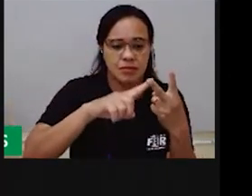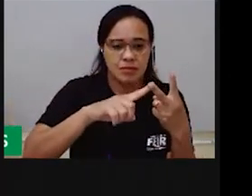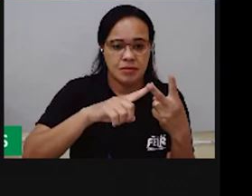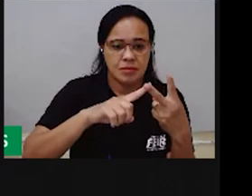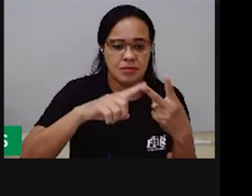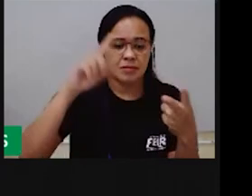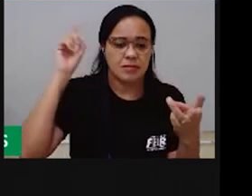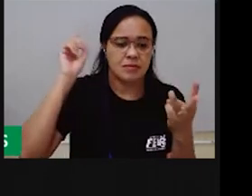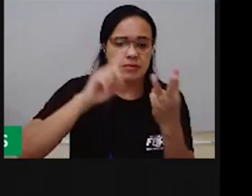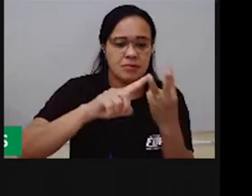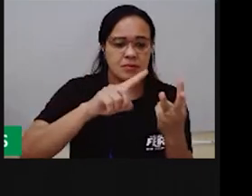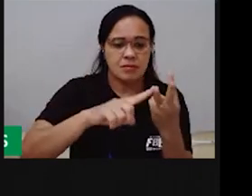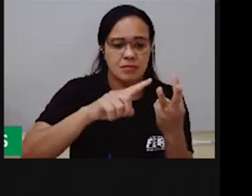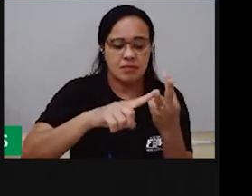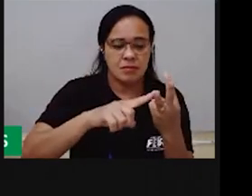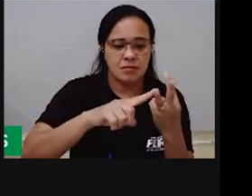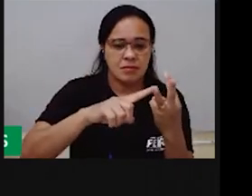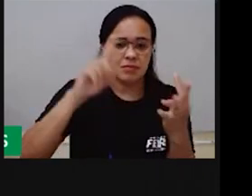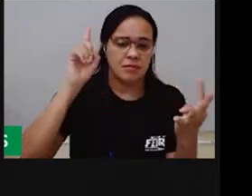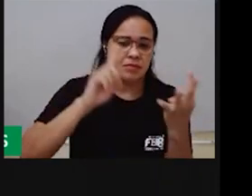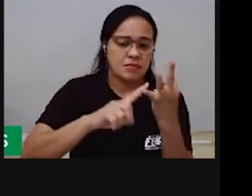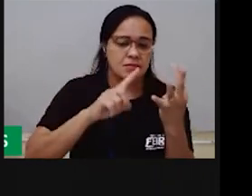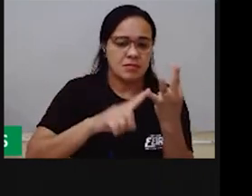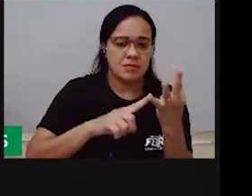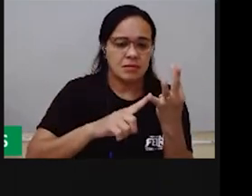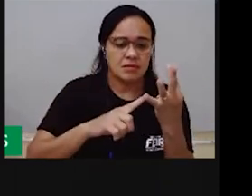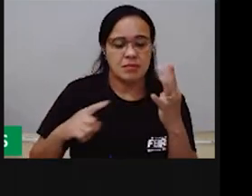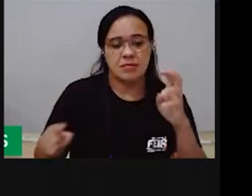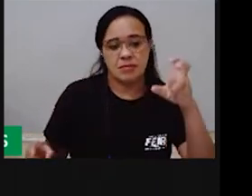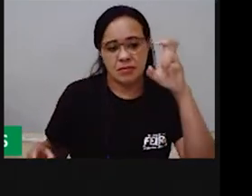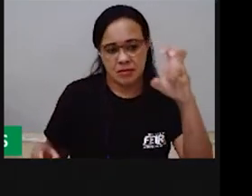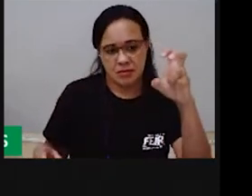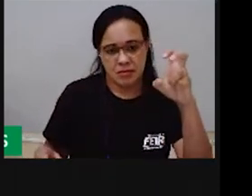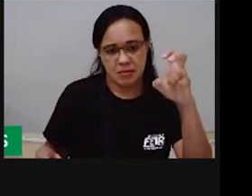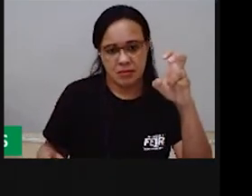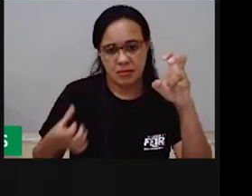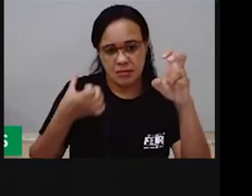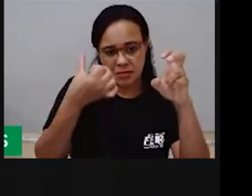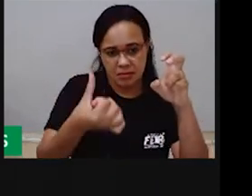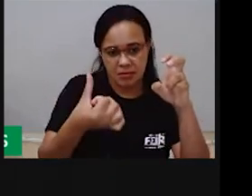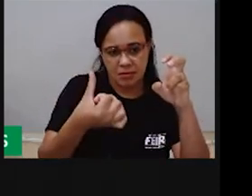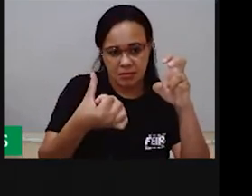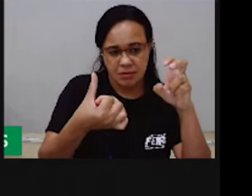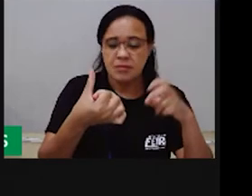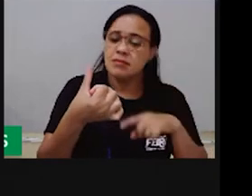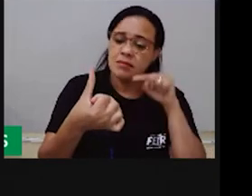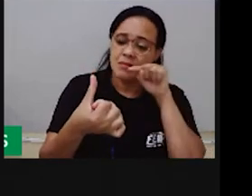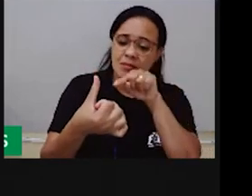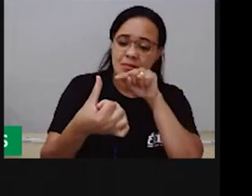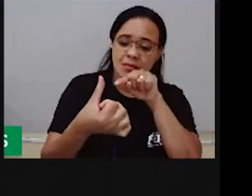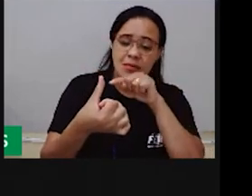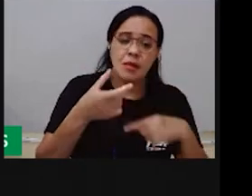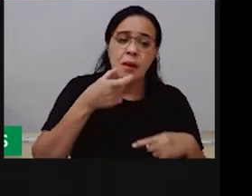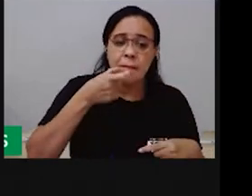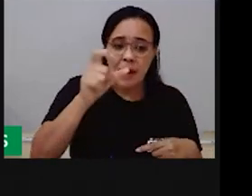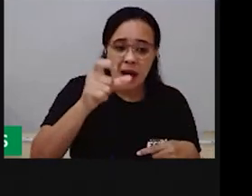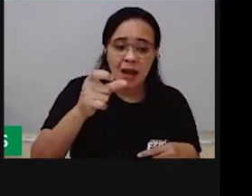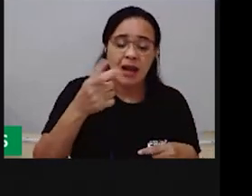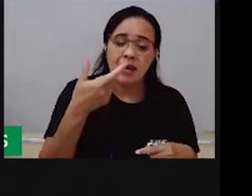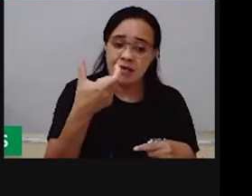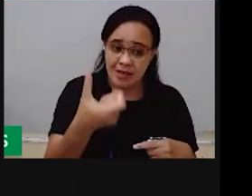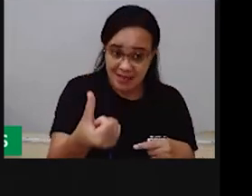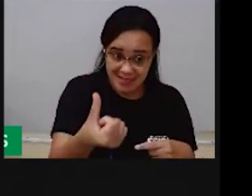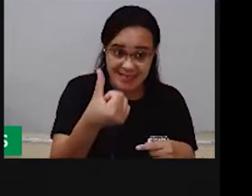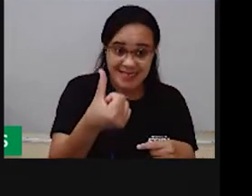duas, três, quatro, cinco, seis palavras em uma